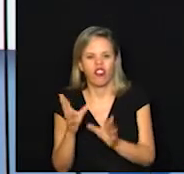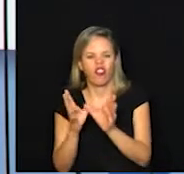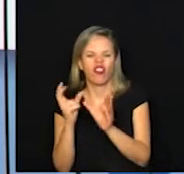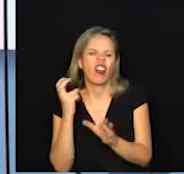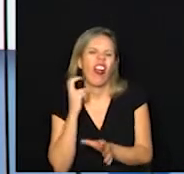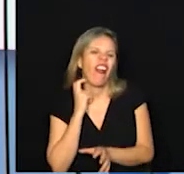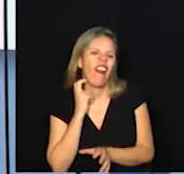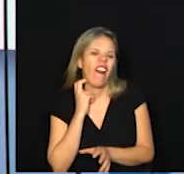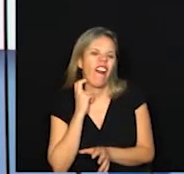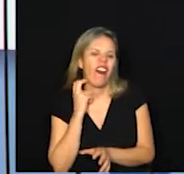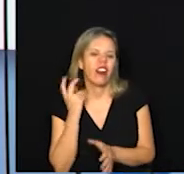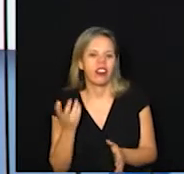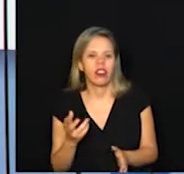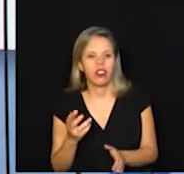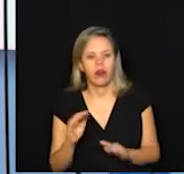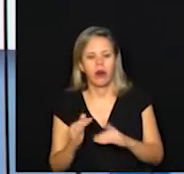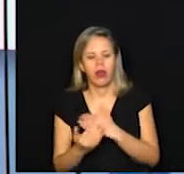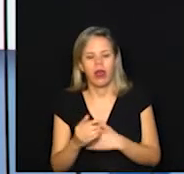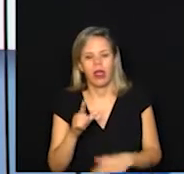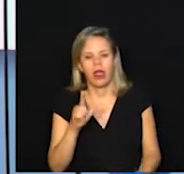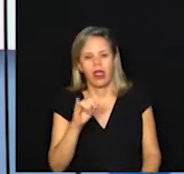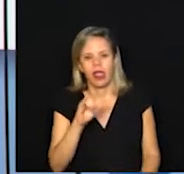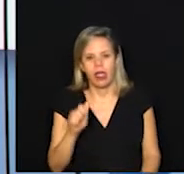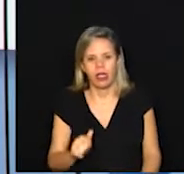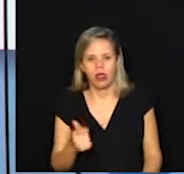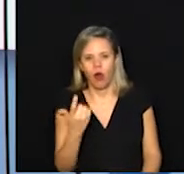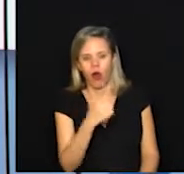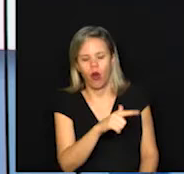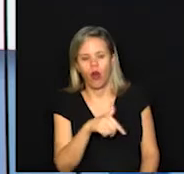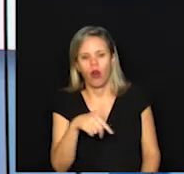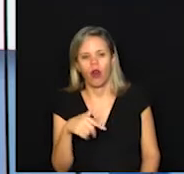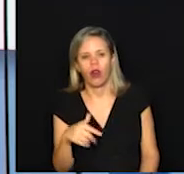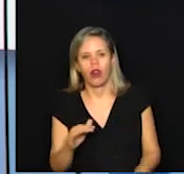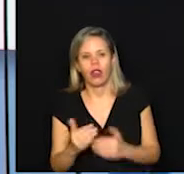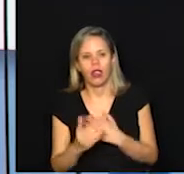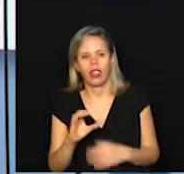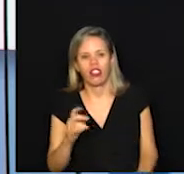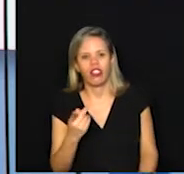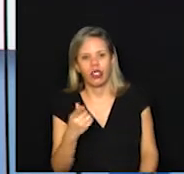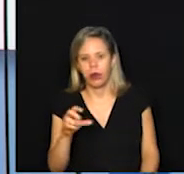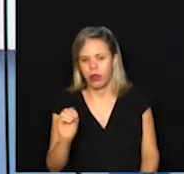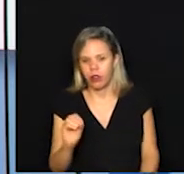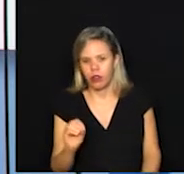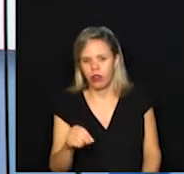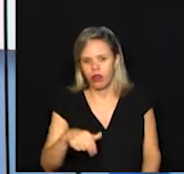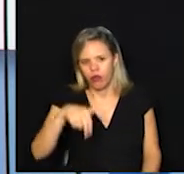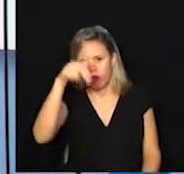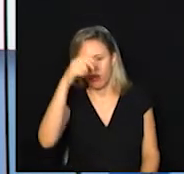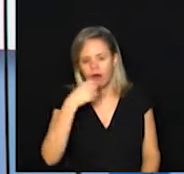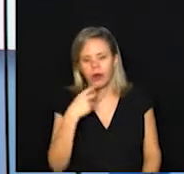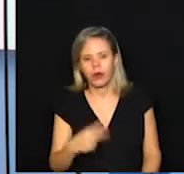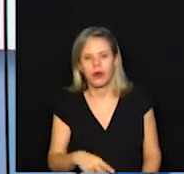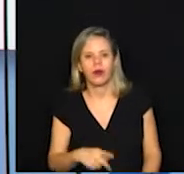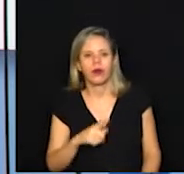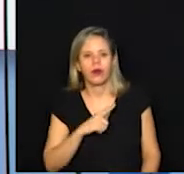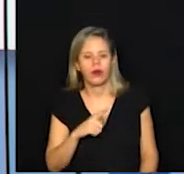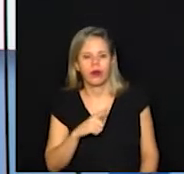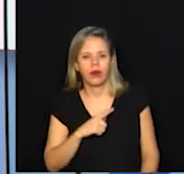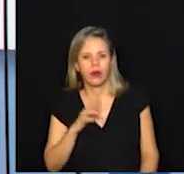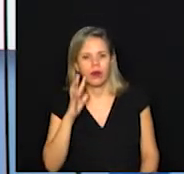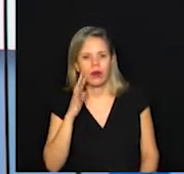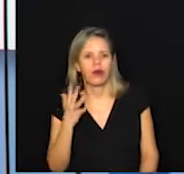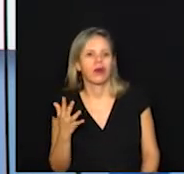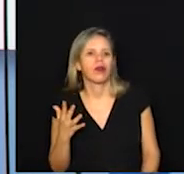no Jardim Lisa, na região noroeste da cidade, e outro no Jardim Chapadão, no norte de Campinas, que tiveram